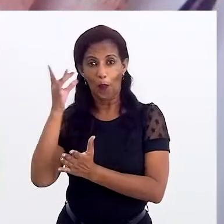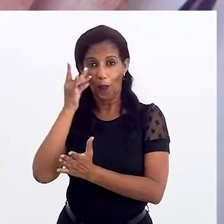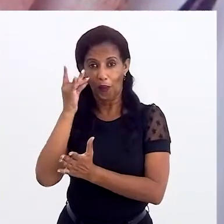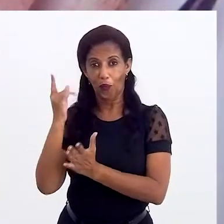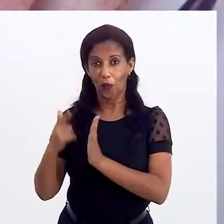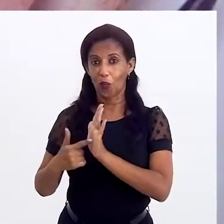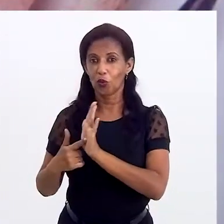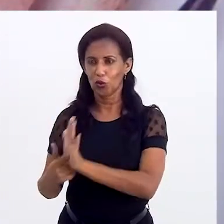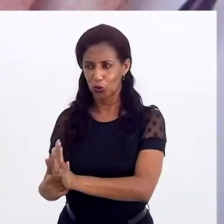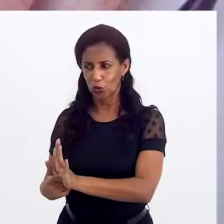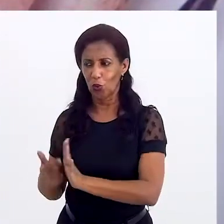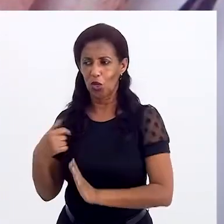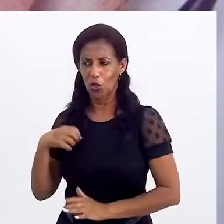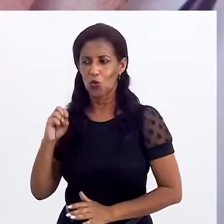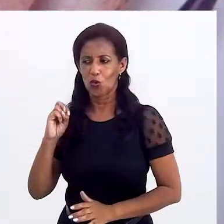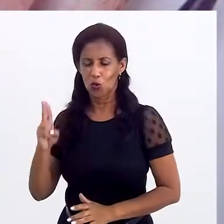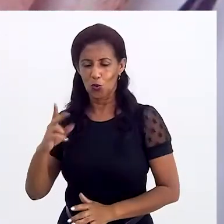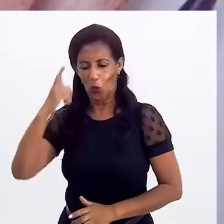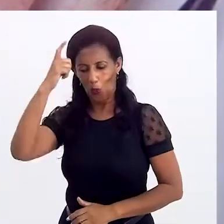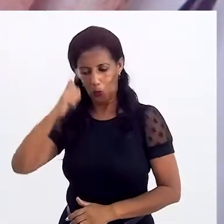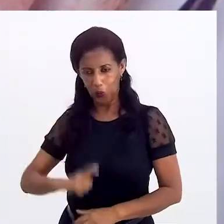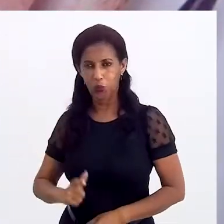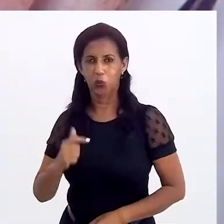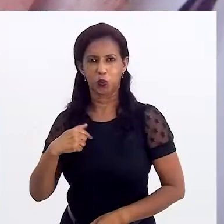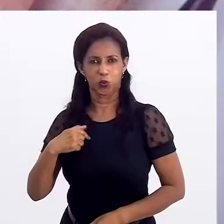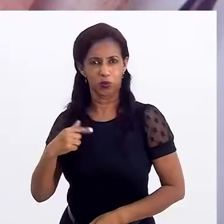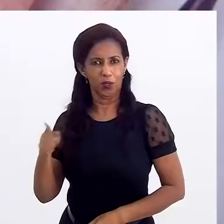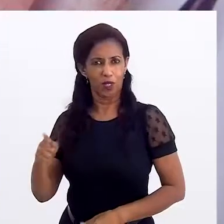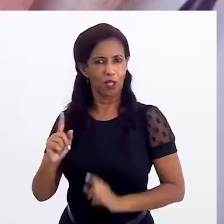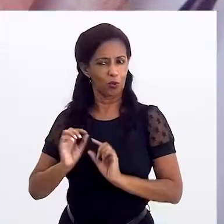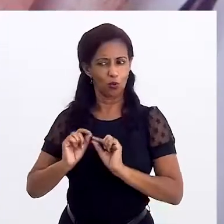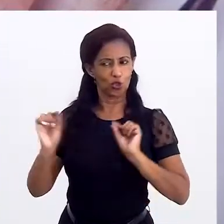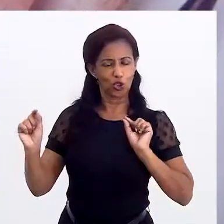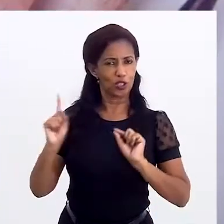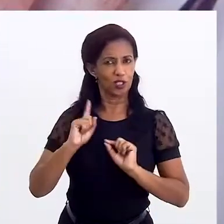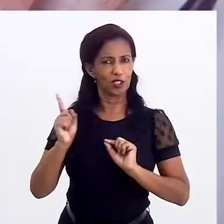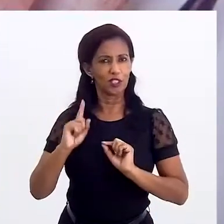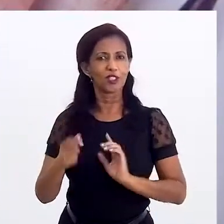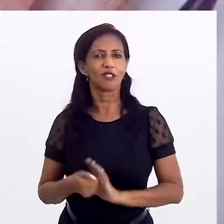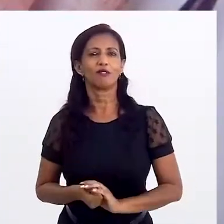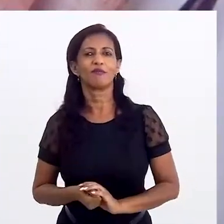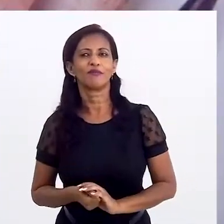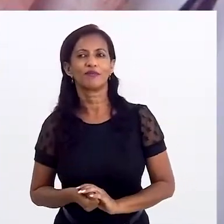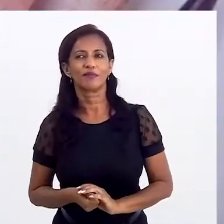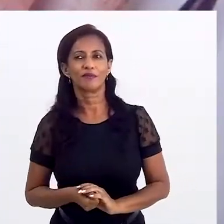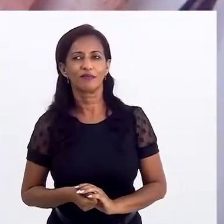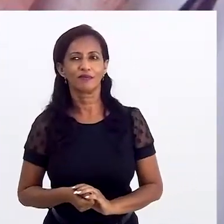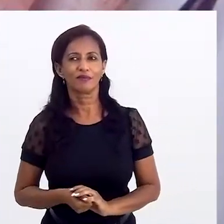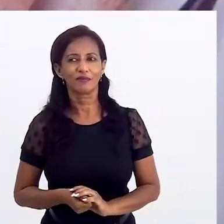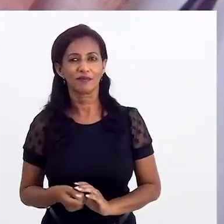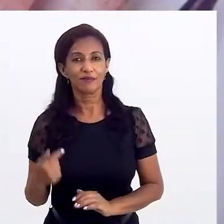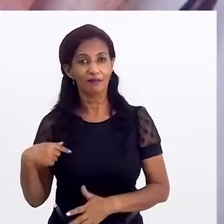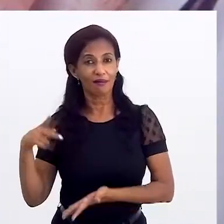que mostrou, foi lá ao vivo, ó, eu sou gente, eu não estou tão distante assim